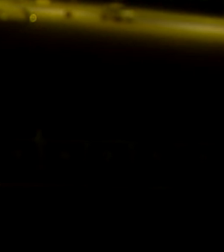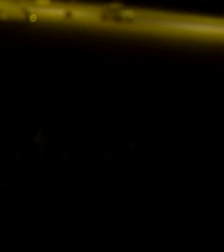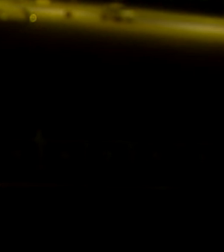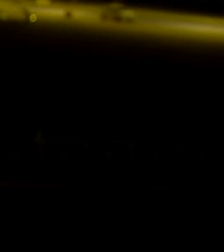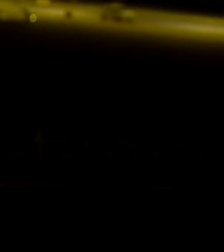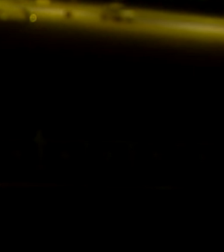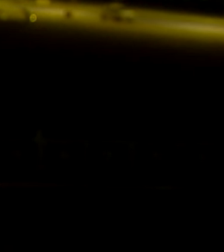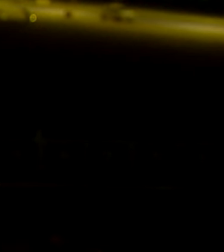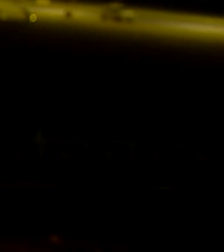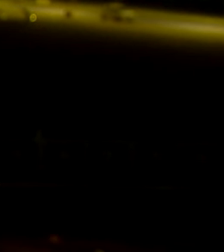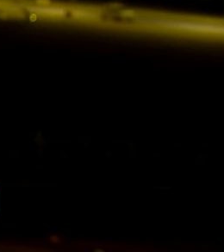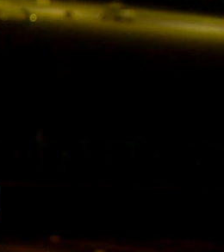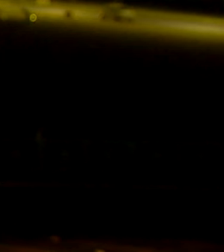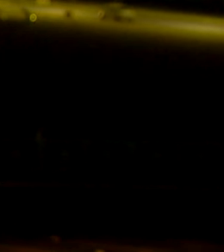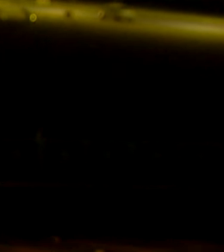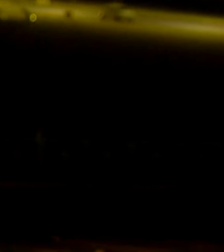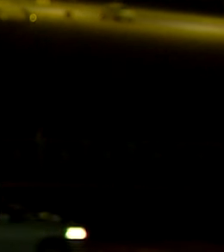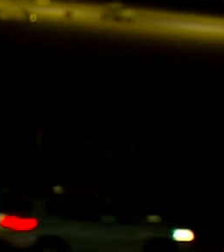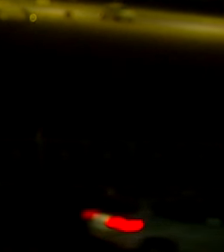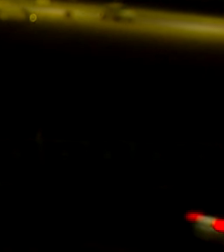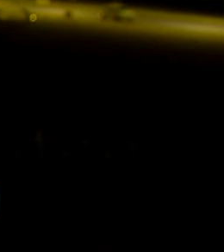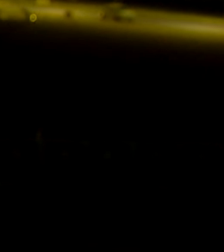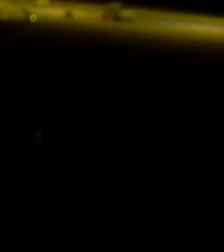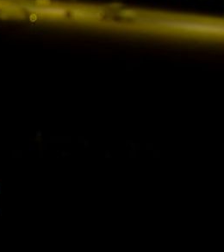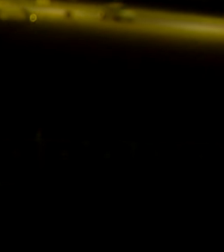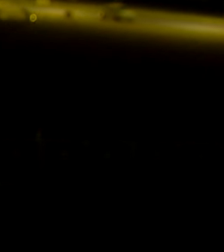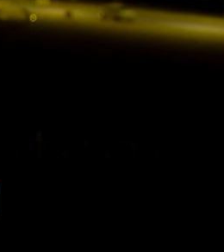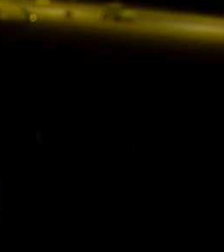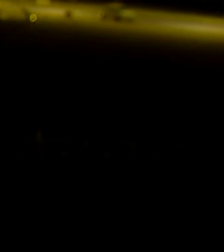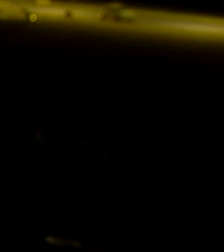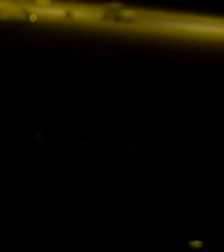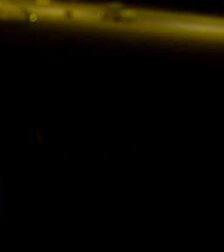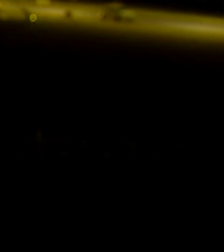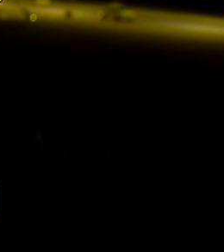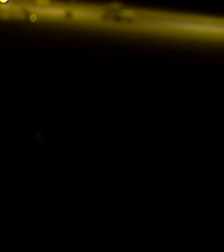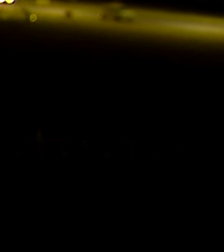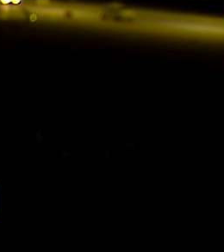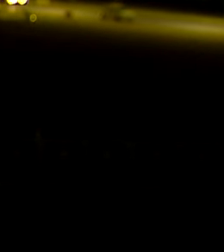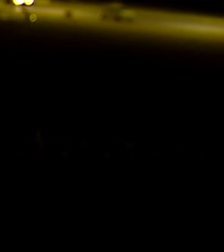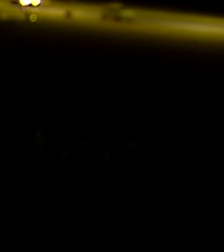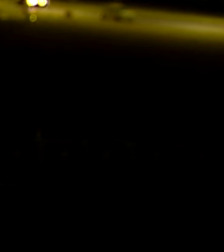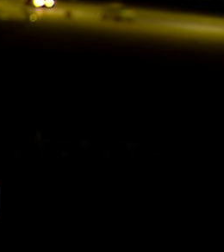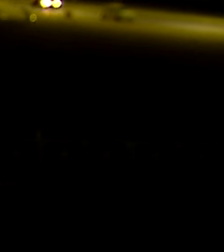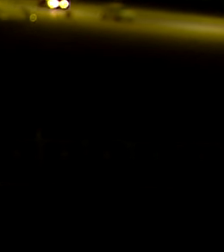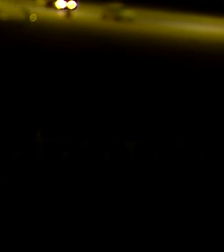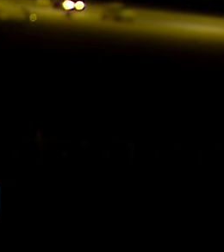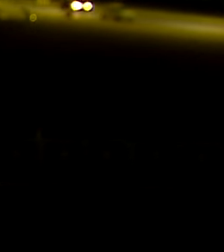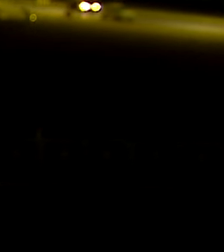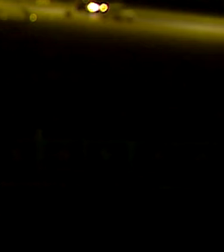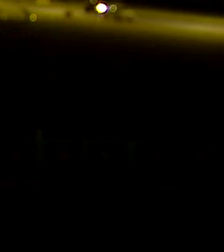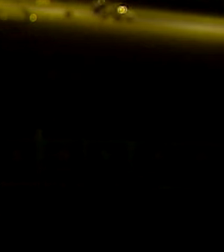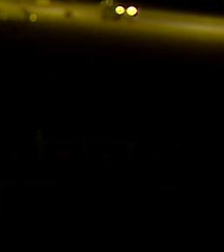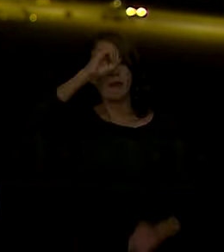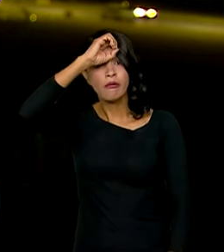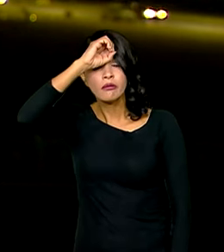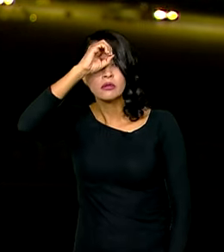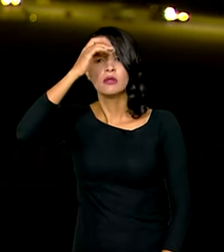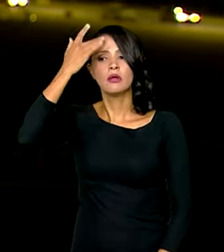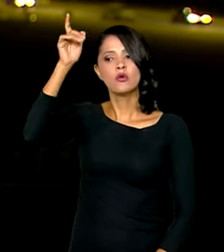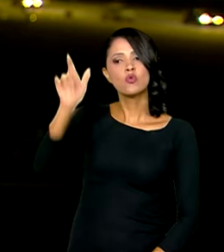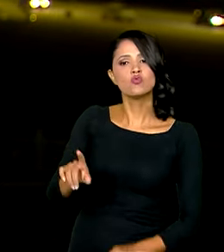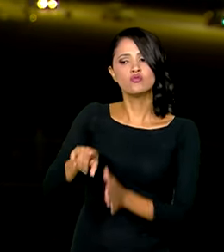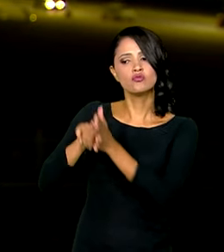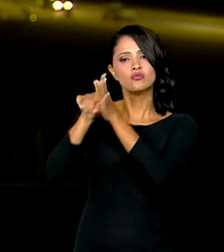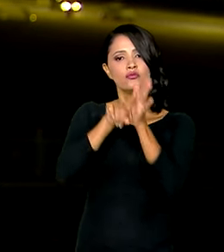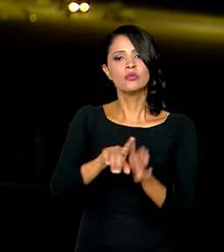uma ferramenta de espionagem sem autorização judicial e sem o conhecimento da pessoa monitorada. Um dos investigados é